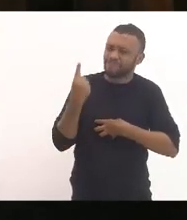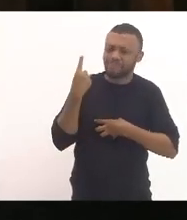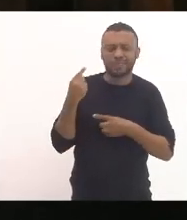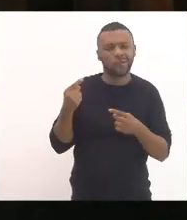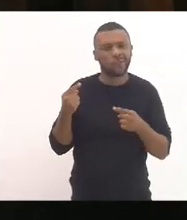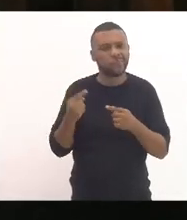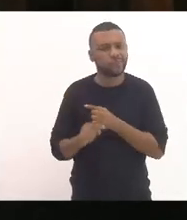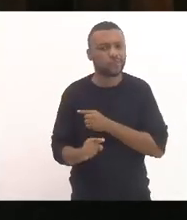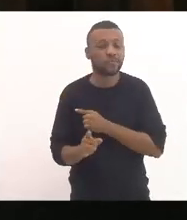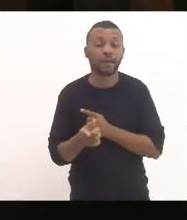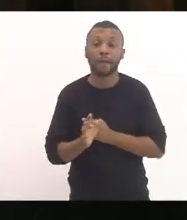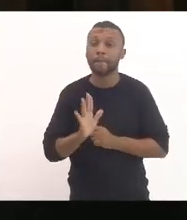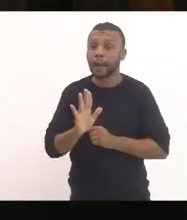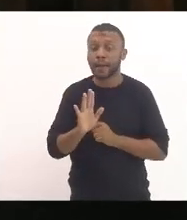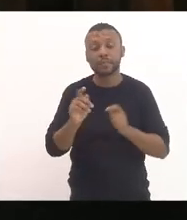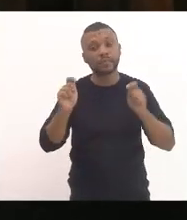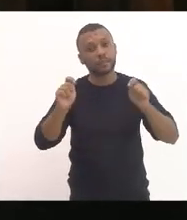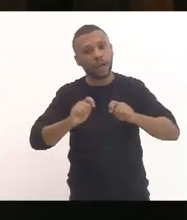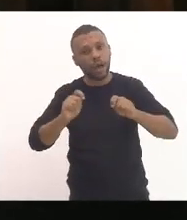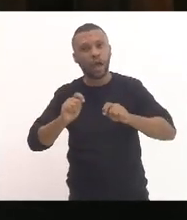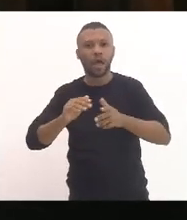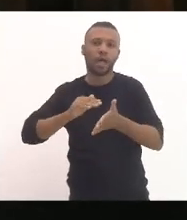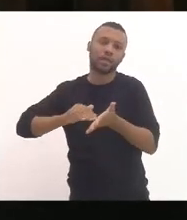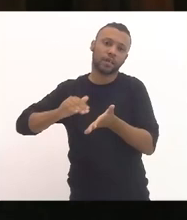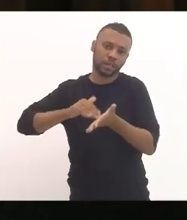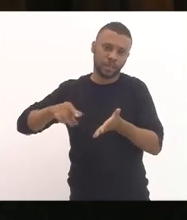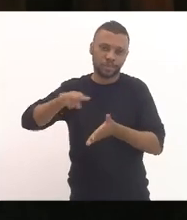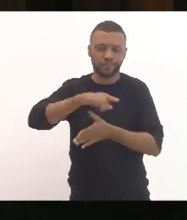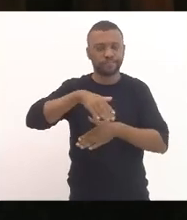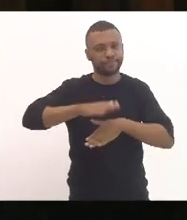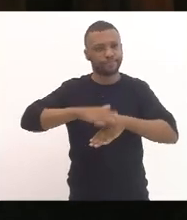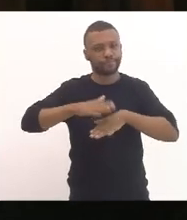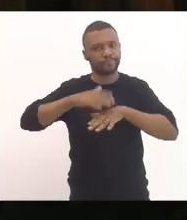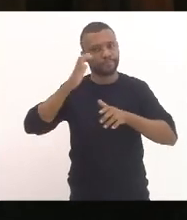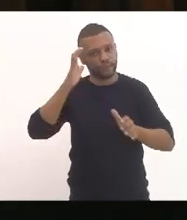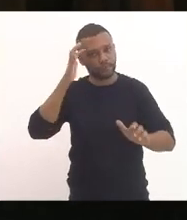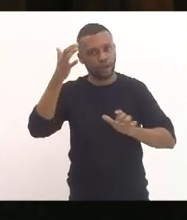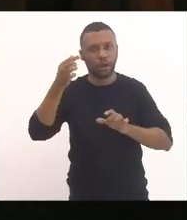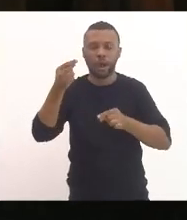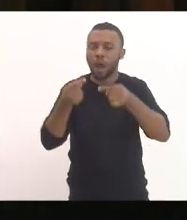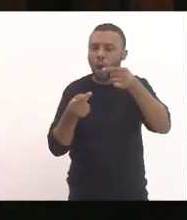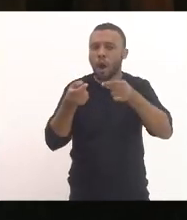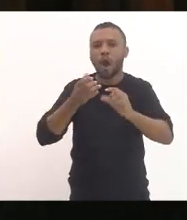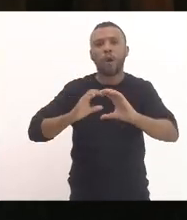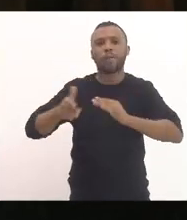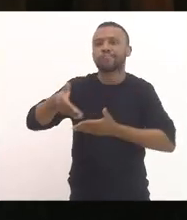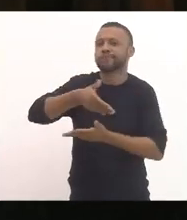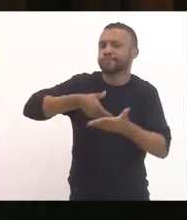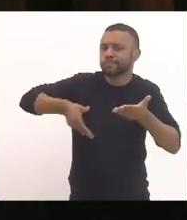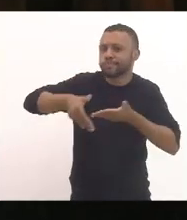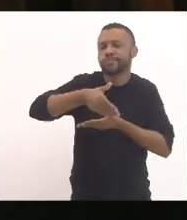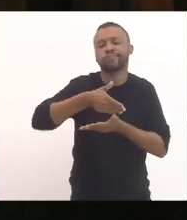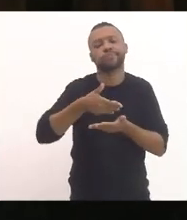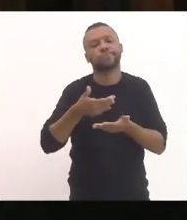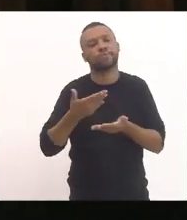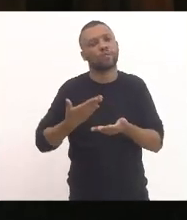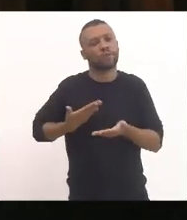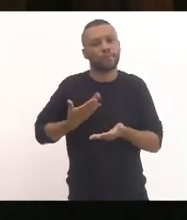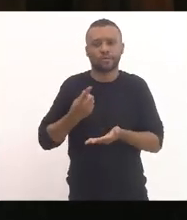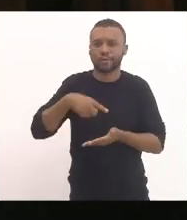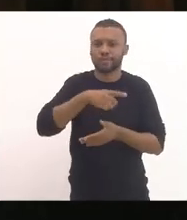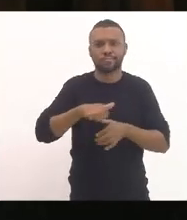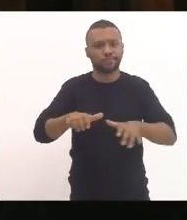mas cabe atual secretaria tomar suas devidas Providência EA comunicação aos demais colegas que aqui se fazem